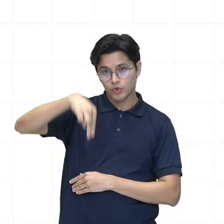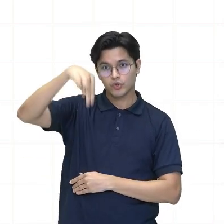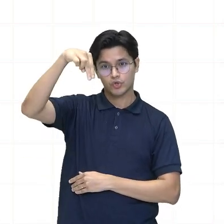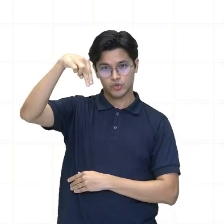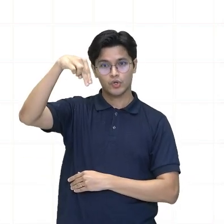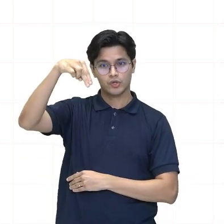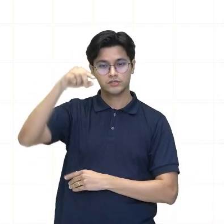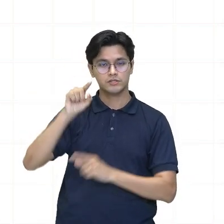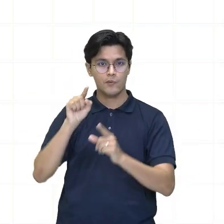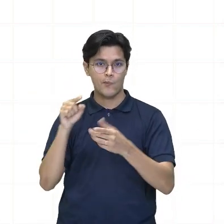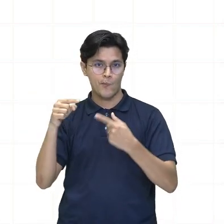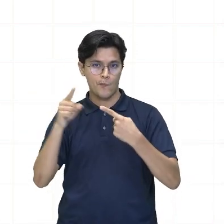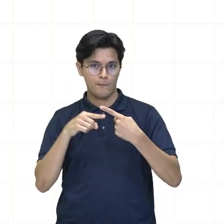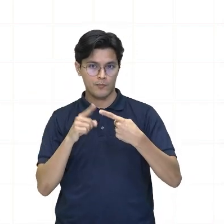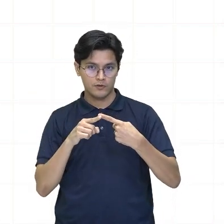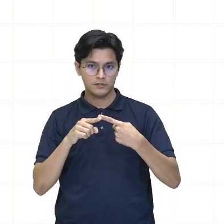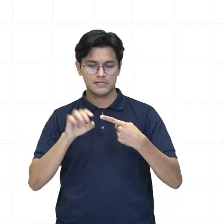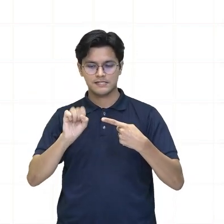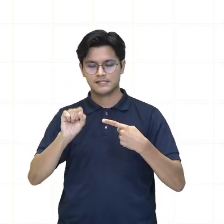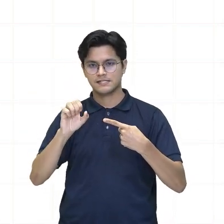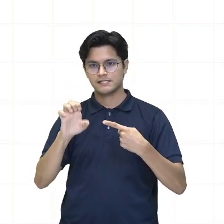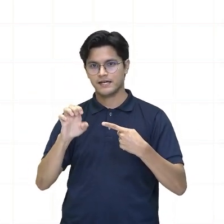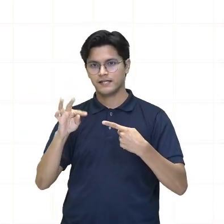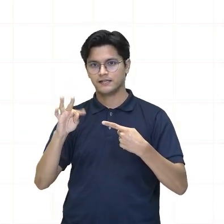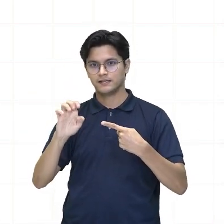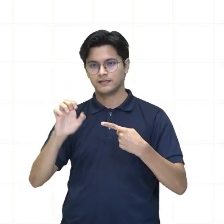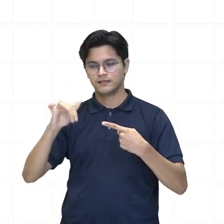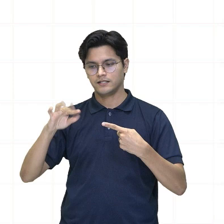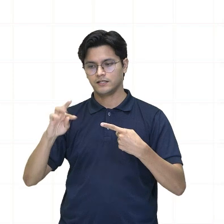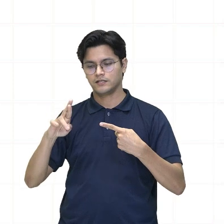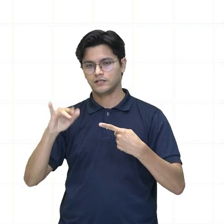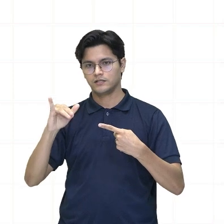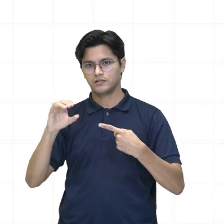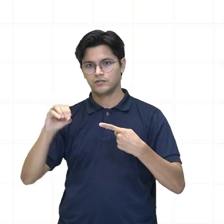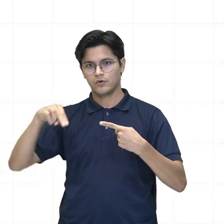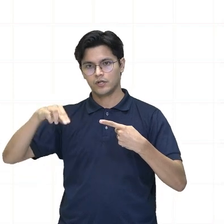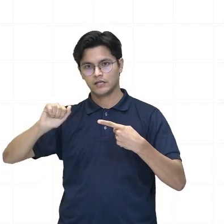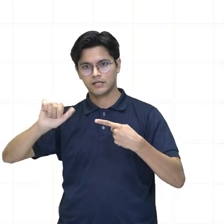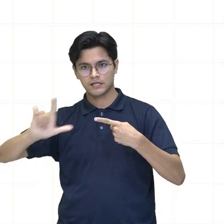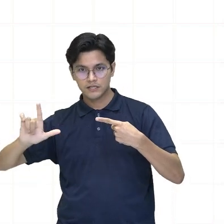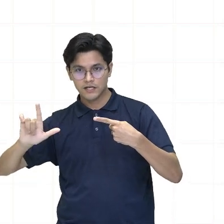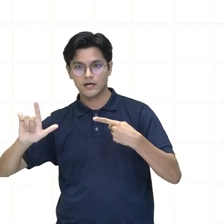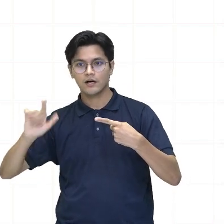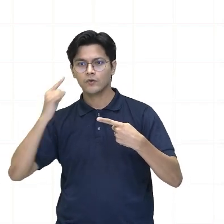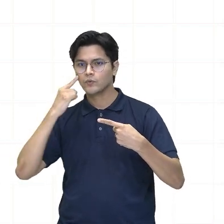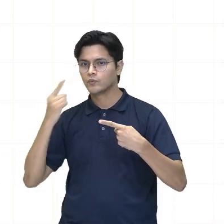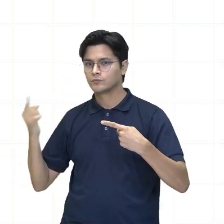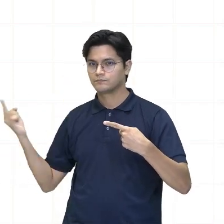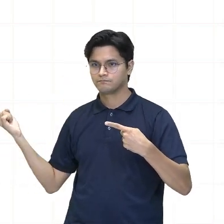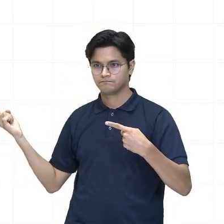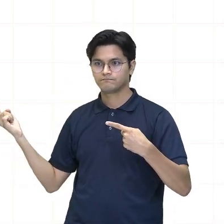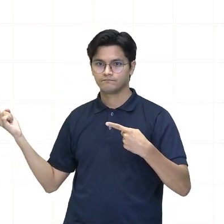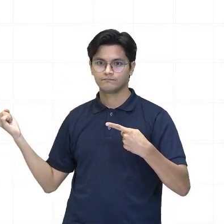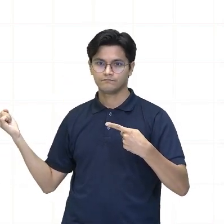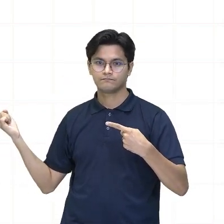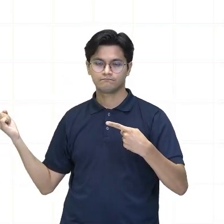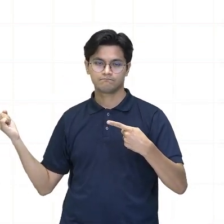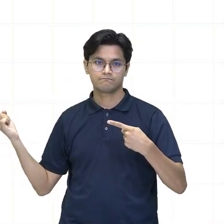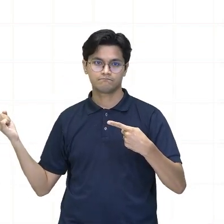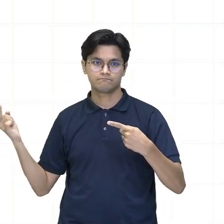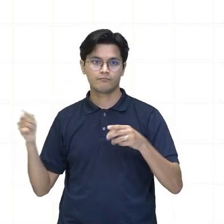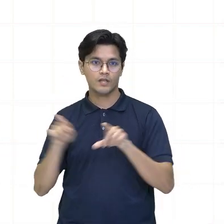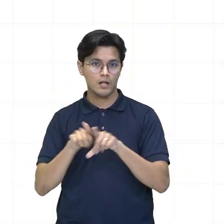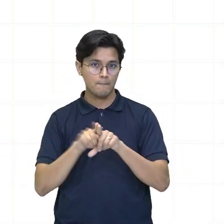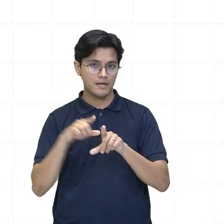chamado de ponto setentrional, né, qual é o ponto mais extremo aí ao norte do território